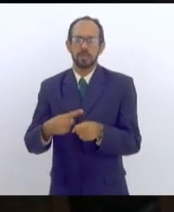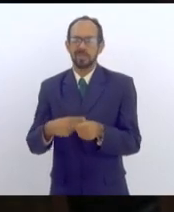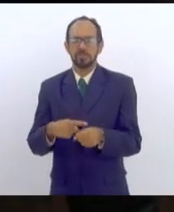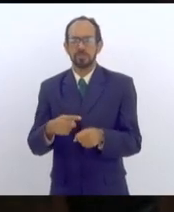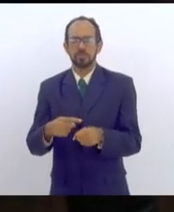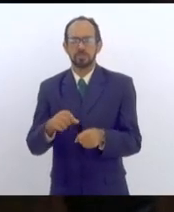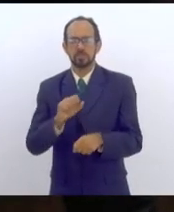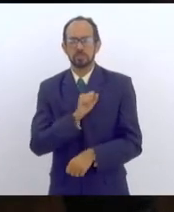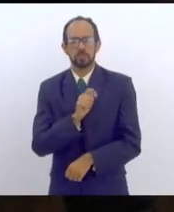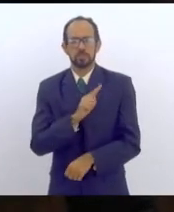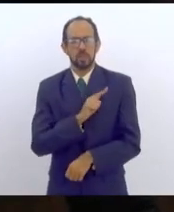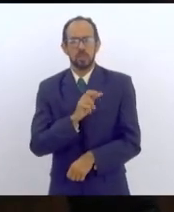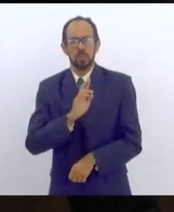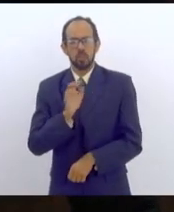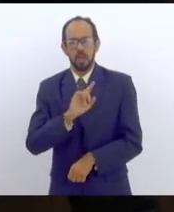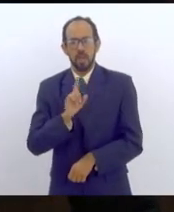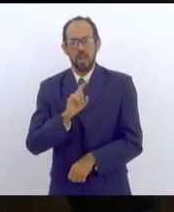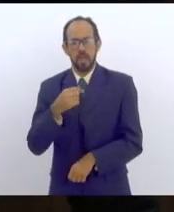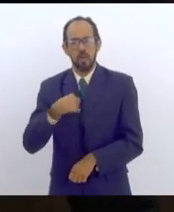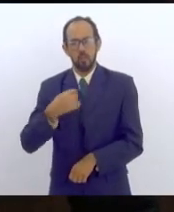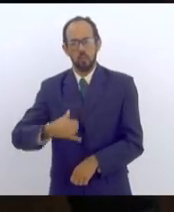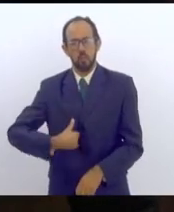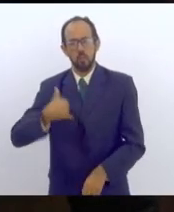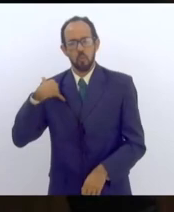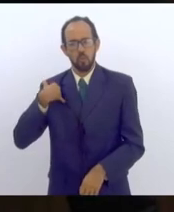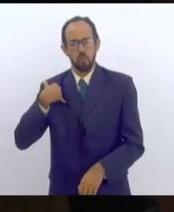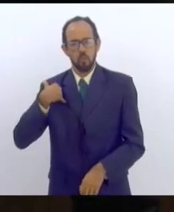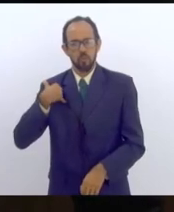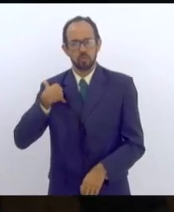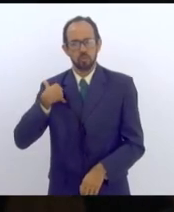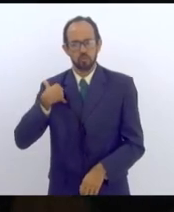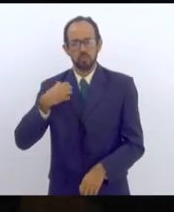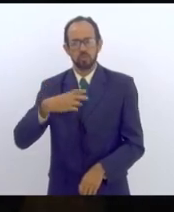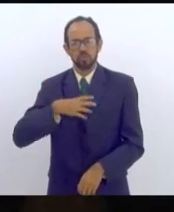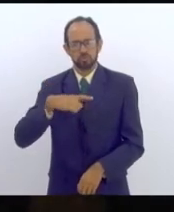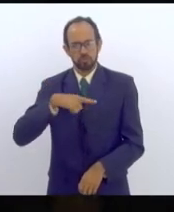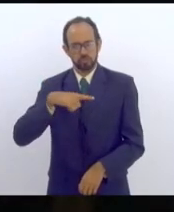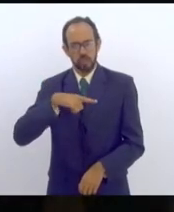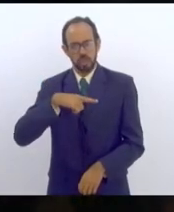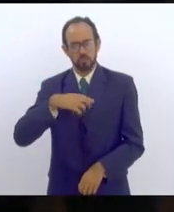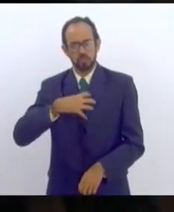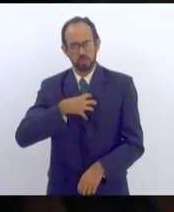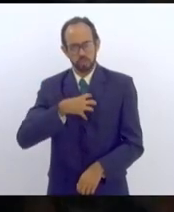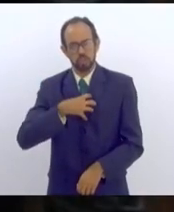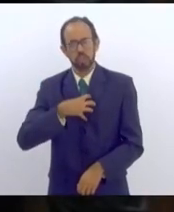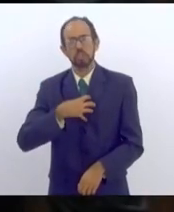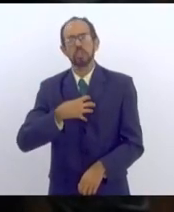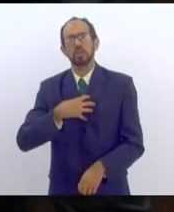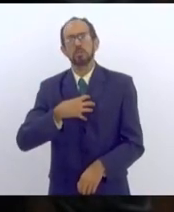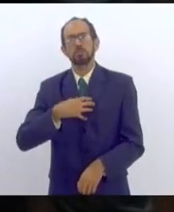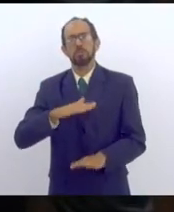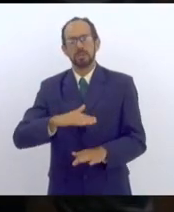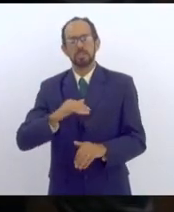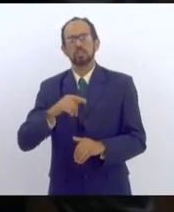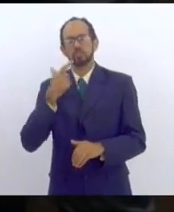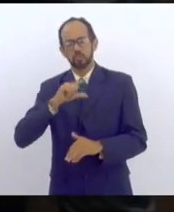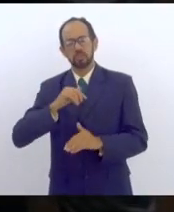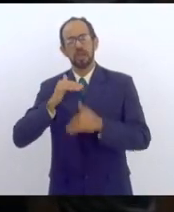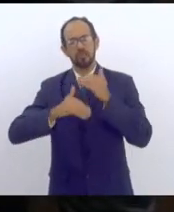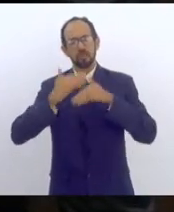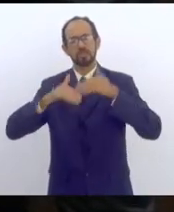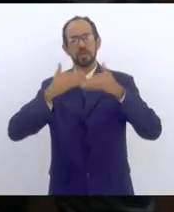gente, eu que sou gonçalense, que tenho uma história no município, mas que a gente possa avançar para que a bicicleta seja